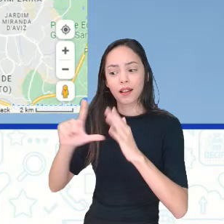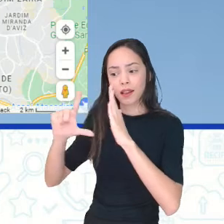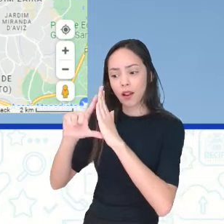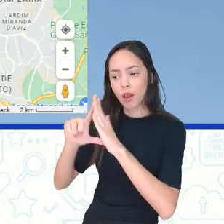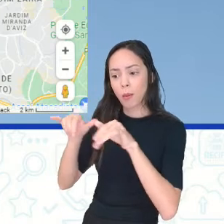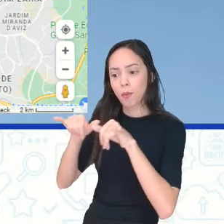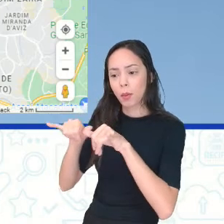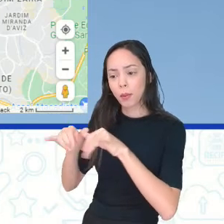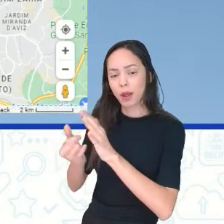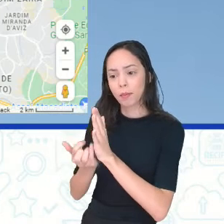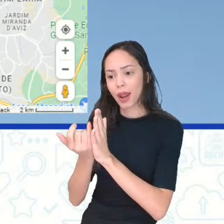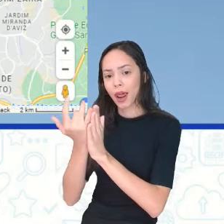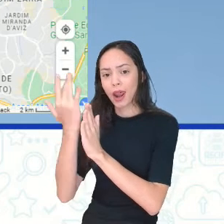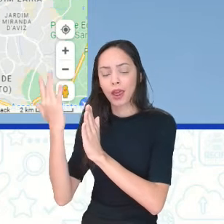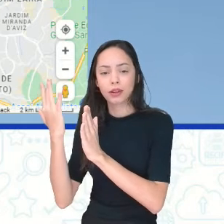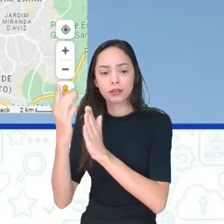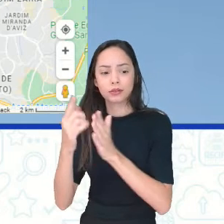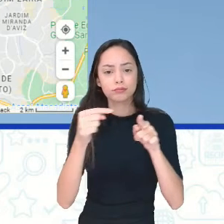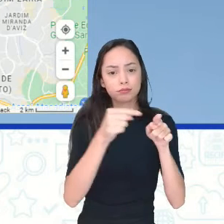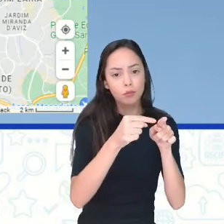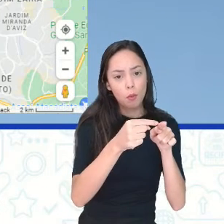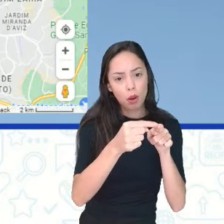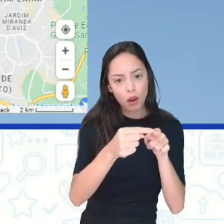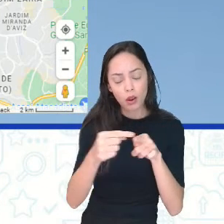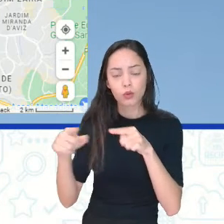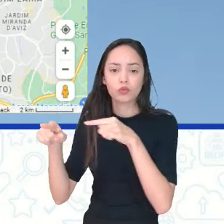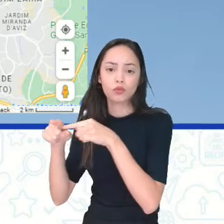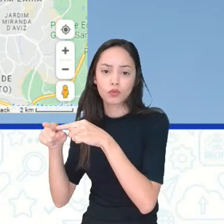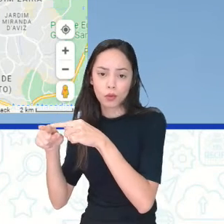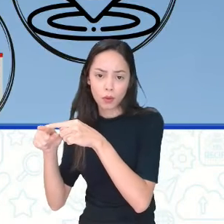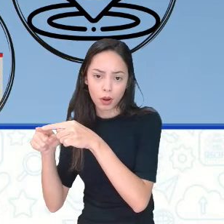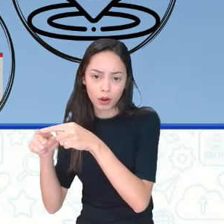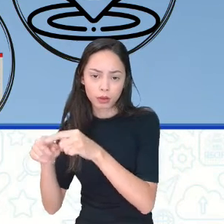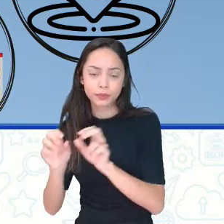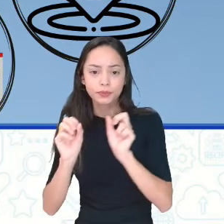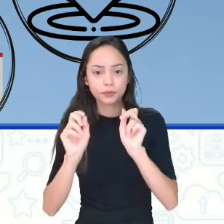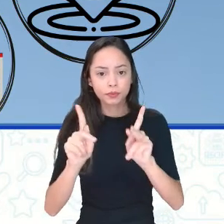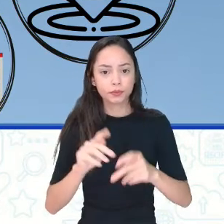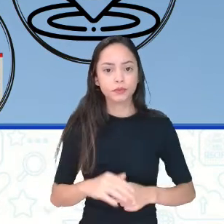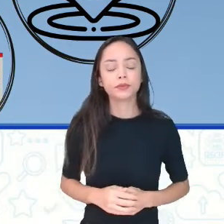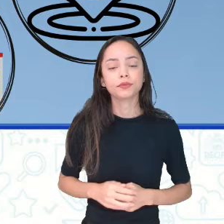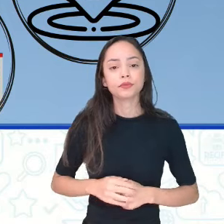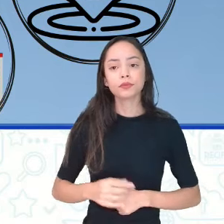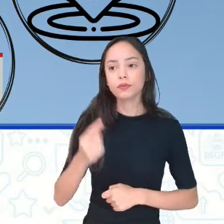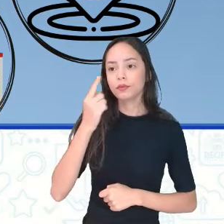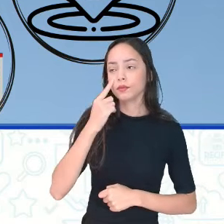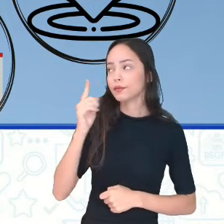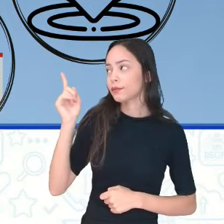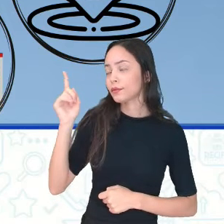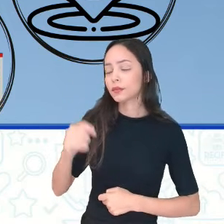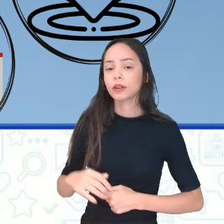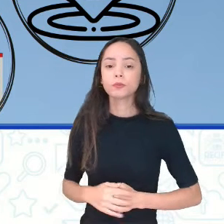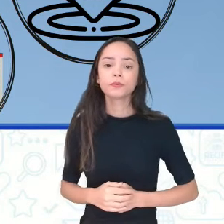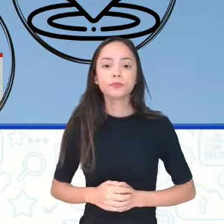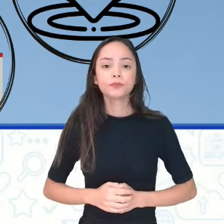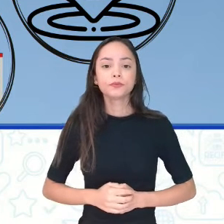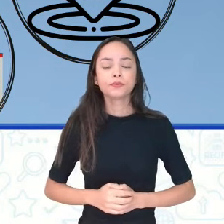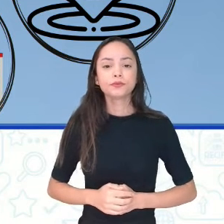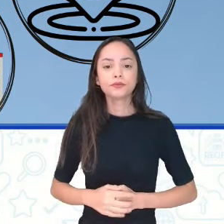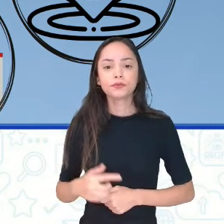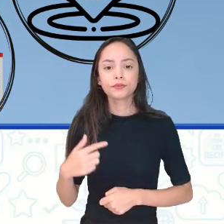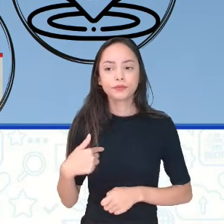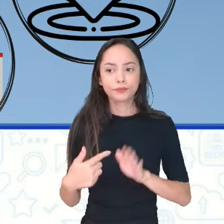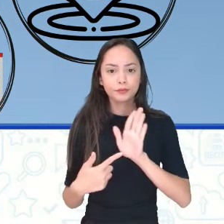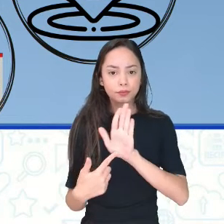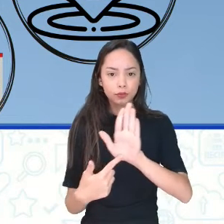ter entre um bairro e outro. Ok? E aí vamos aqui, ó. E aí foi isso que eu trouxe,